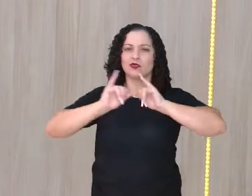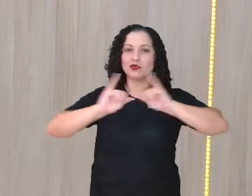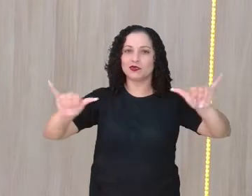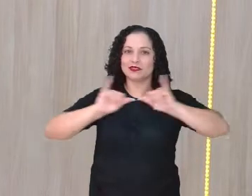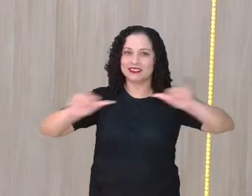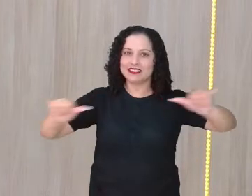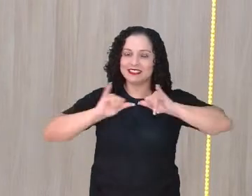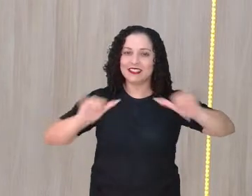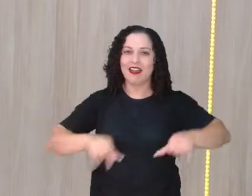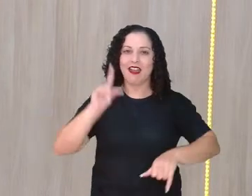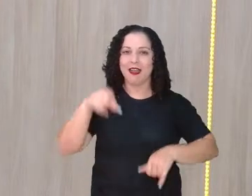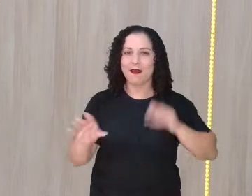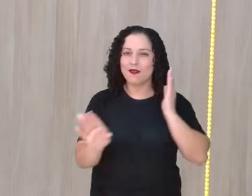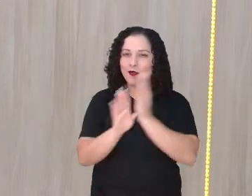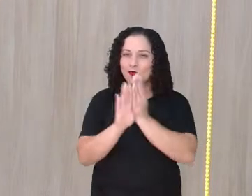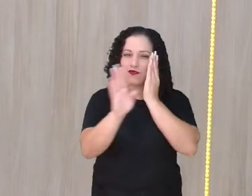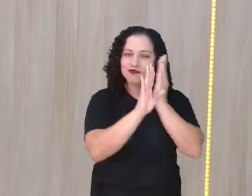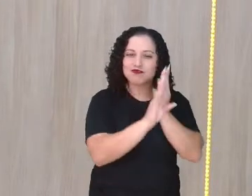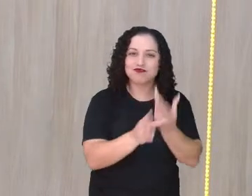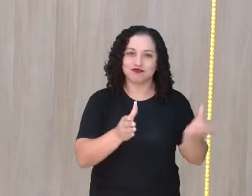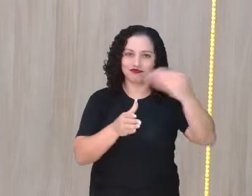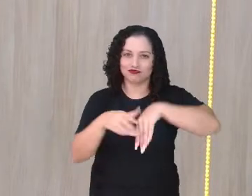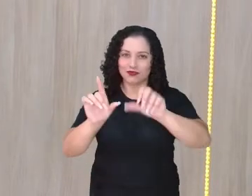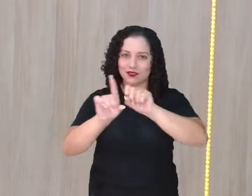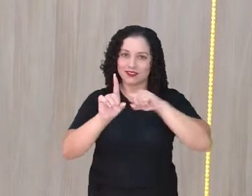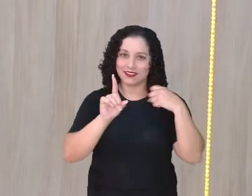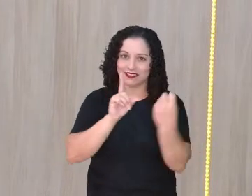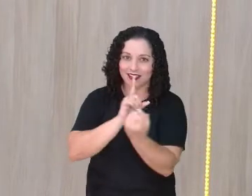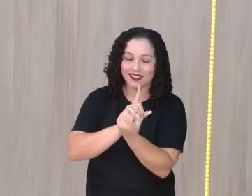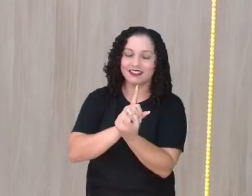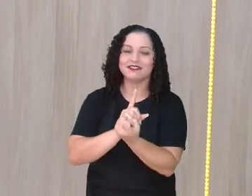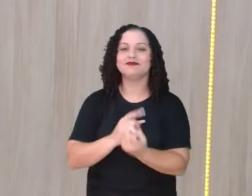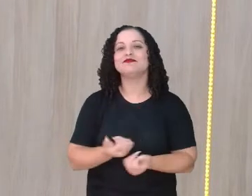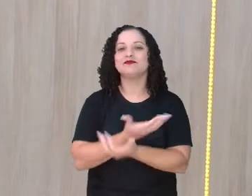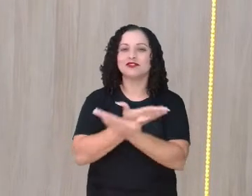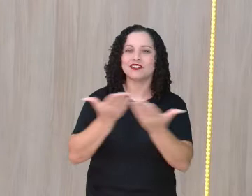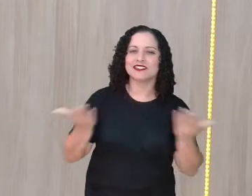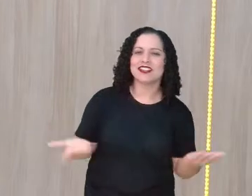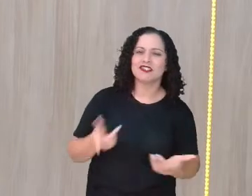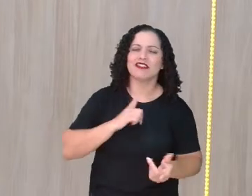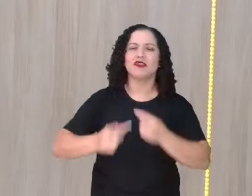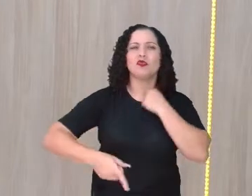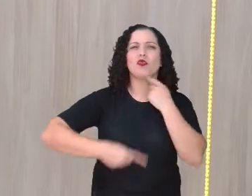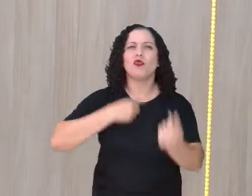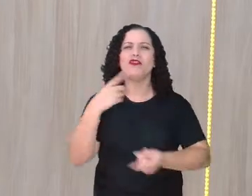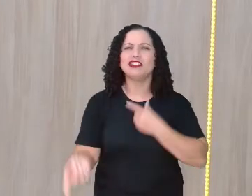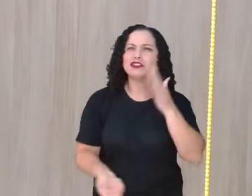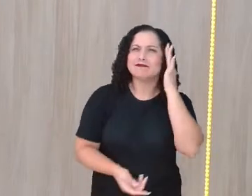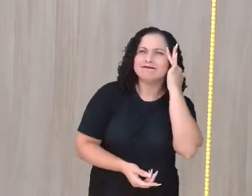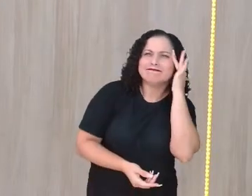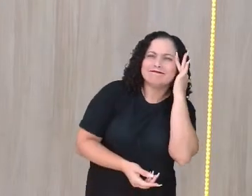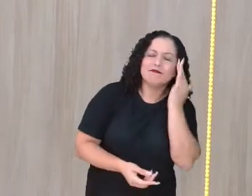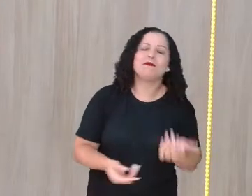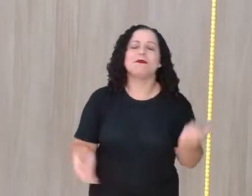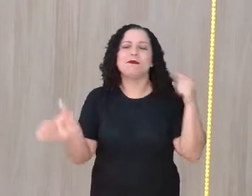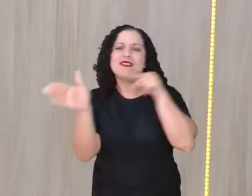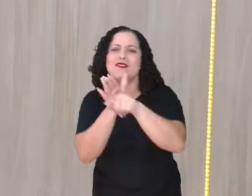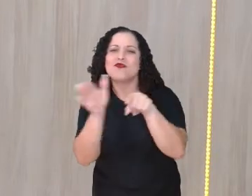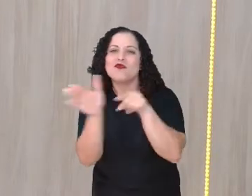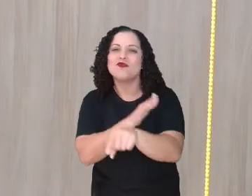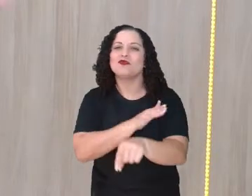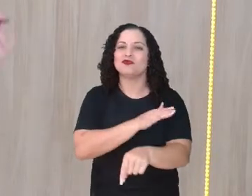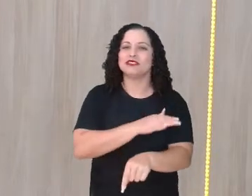gêneros mais encontrados na nossa sociedade. Quero que você tire todas as suas dúvidas, comente,